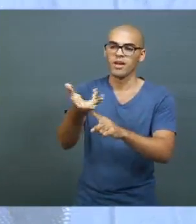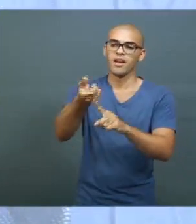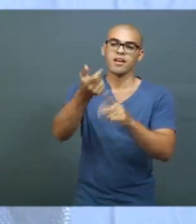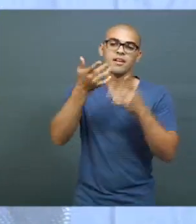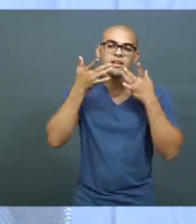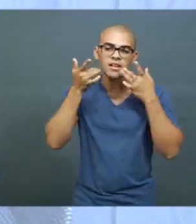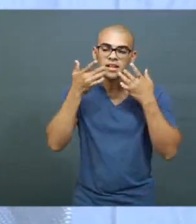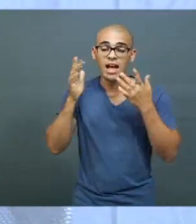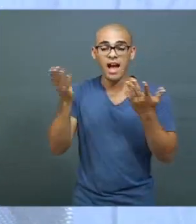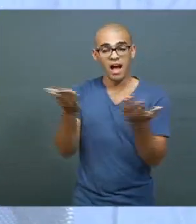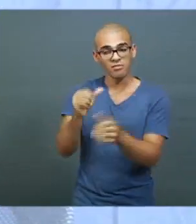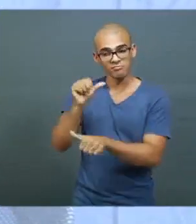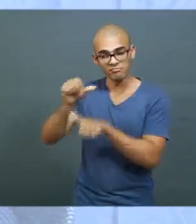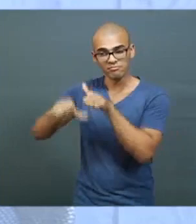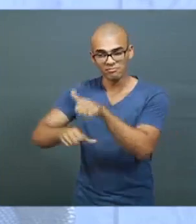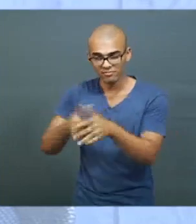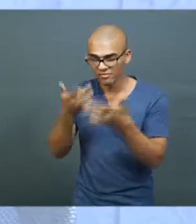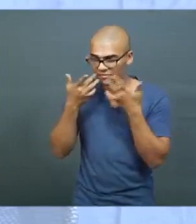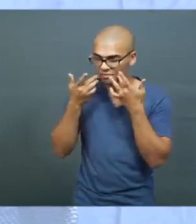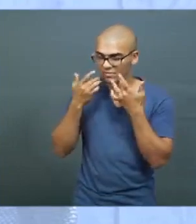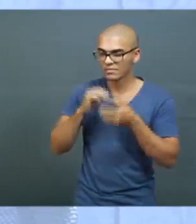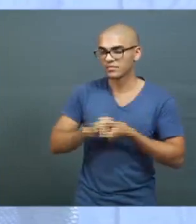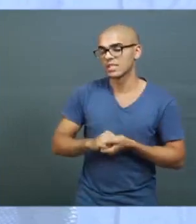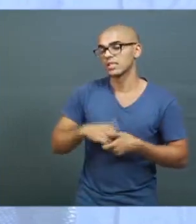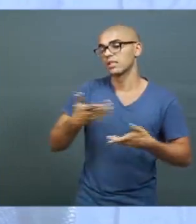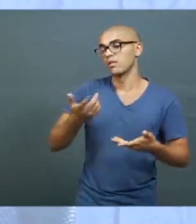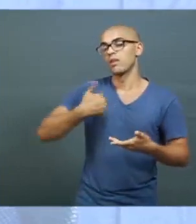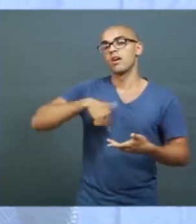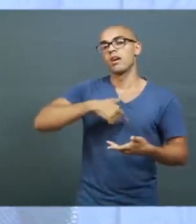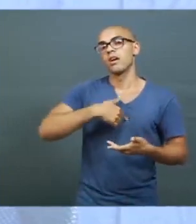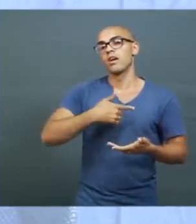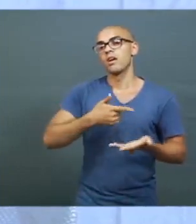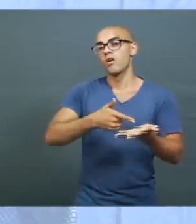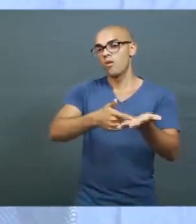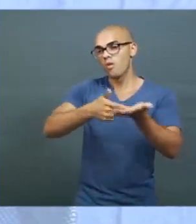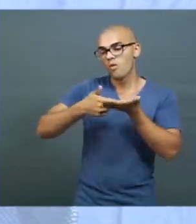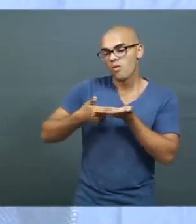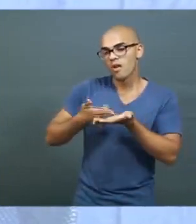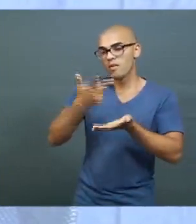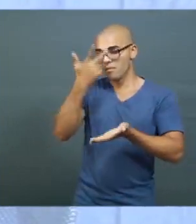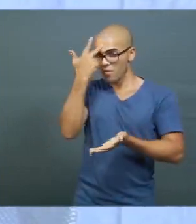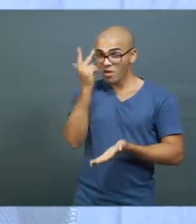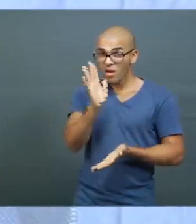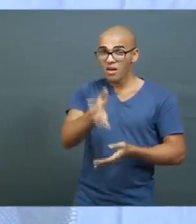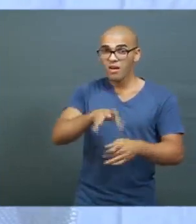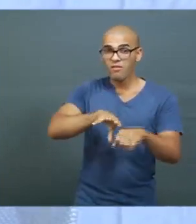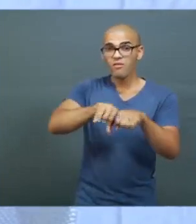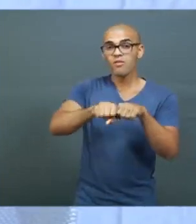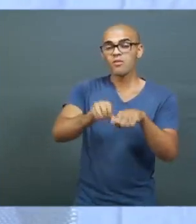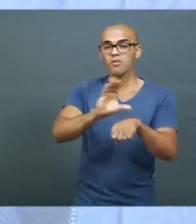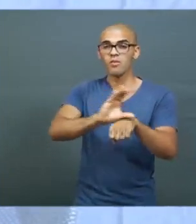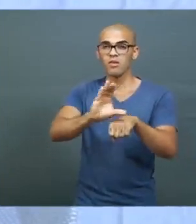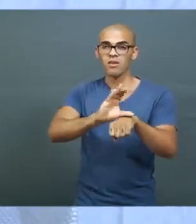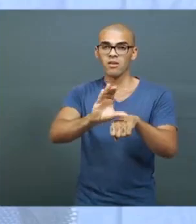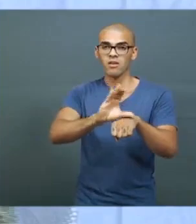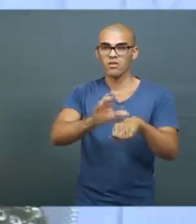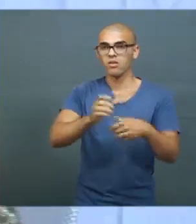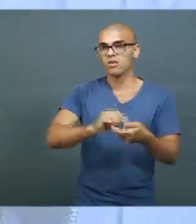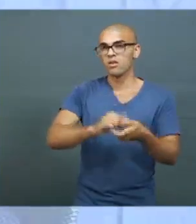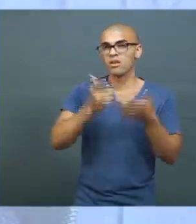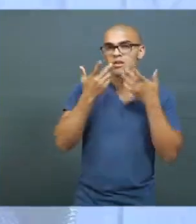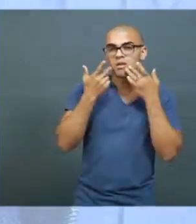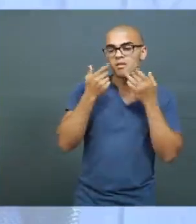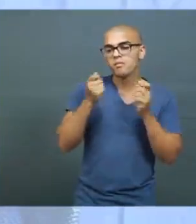Todo. Né? E aí estamos convidando, então, que os nossos egressos para comparecerem e se congregarem, né?